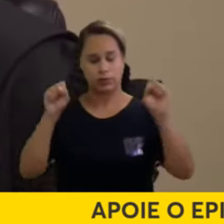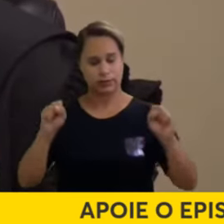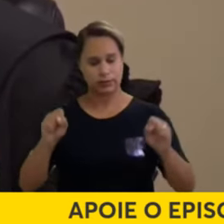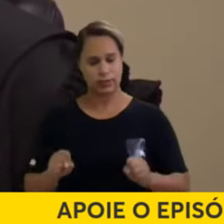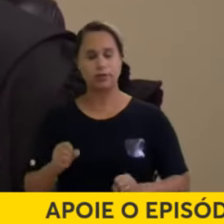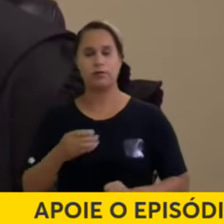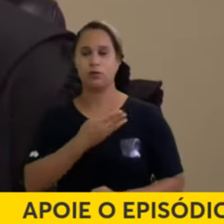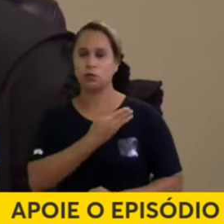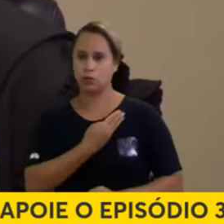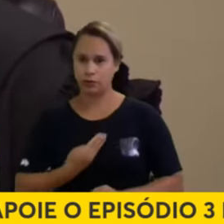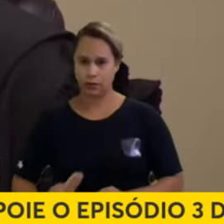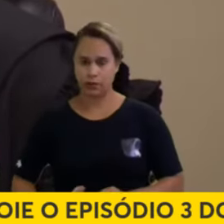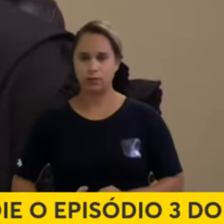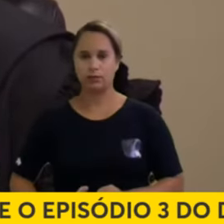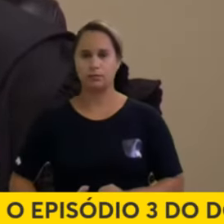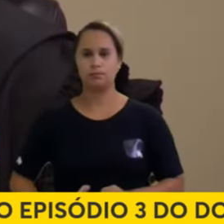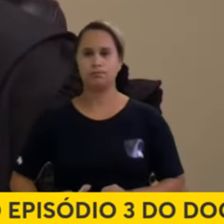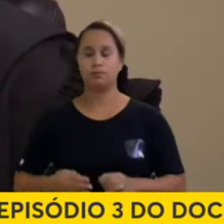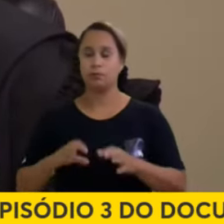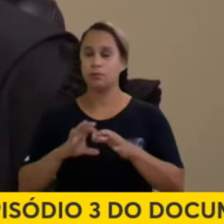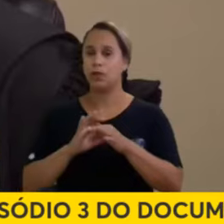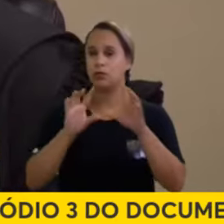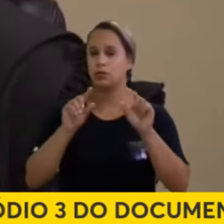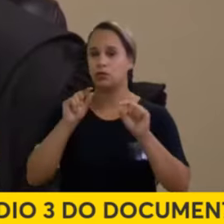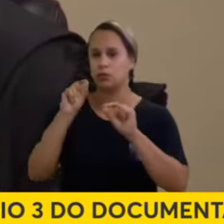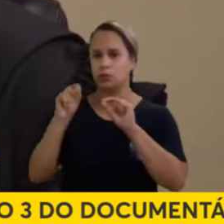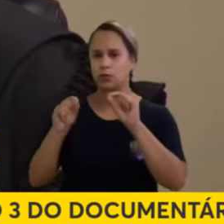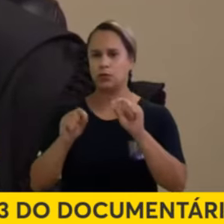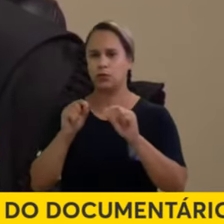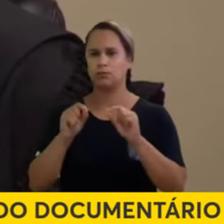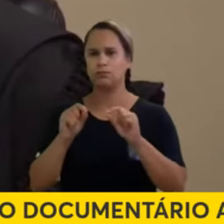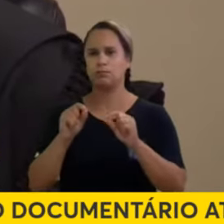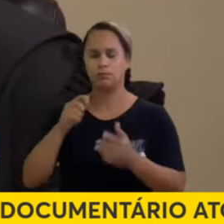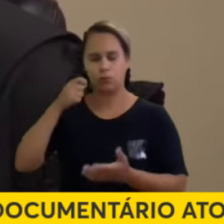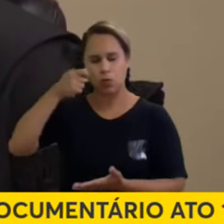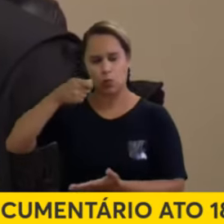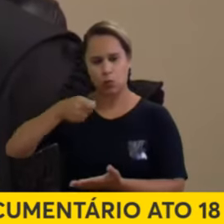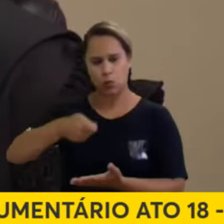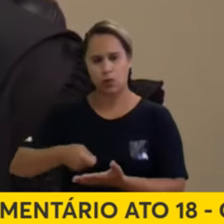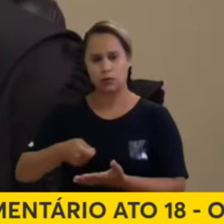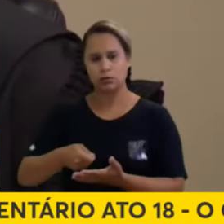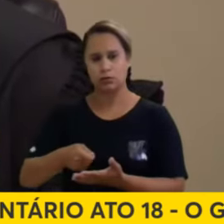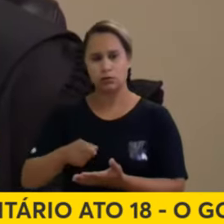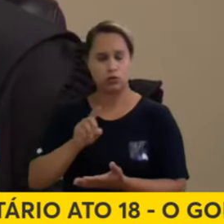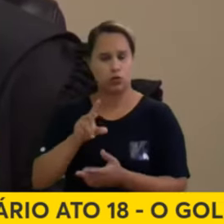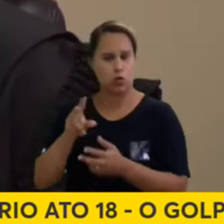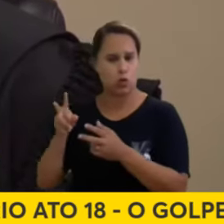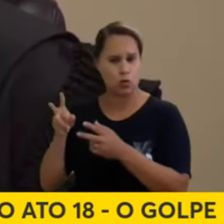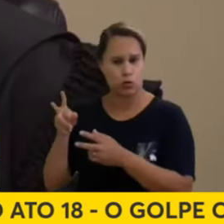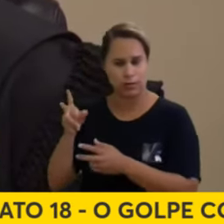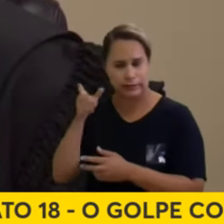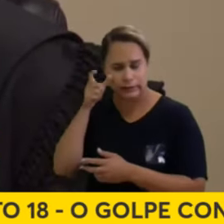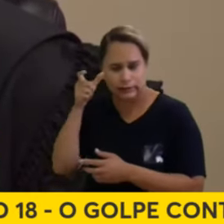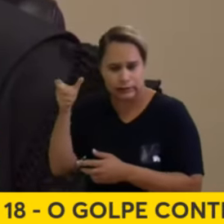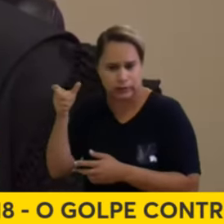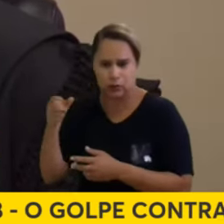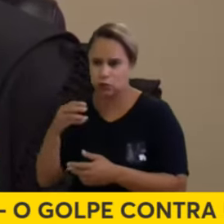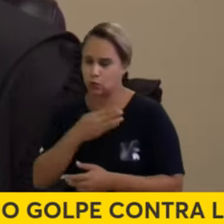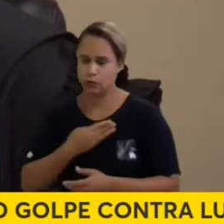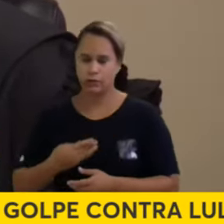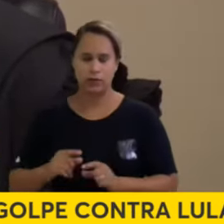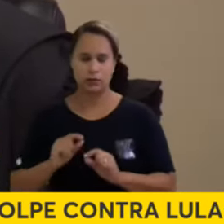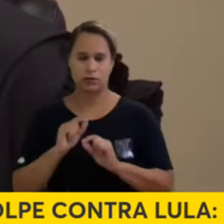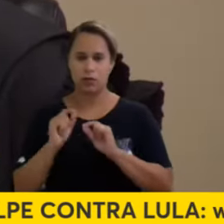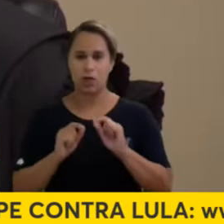tomar não apenas decisões contrárias a interesses do governo Quando exijam a constituição e a lei Mas também impopulares que a imprensa e a